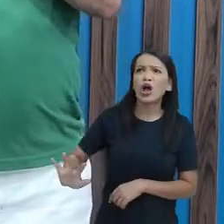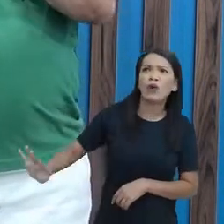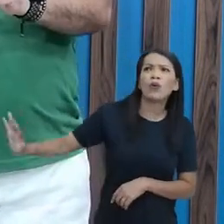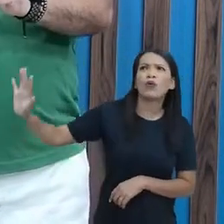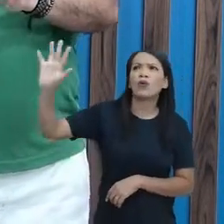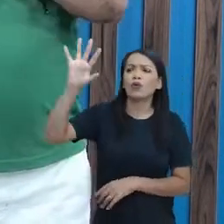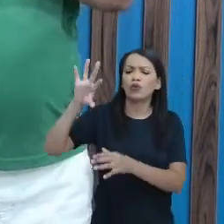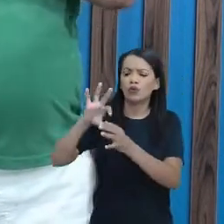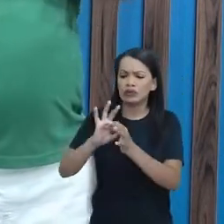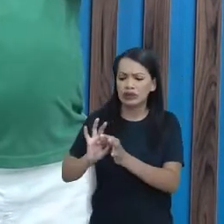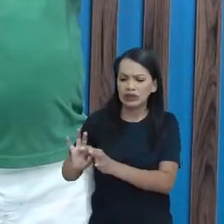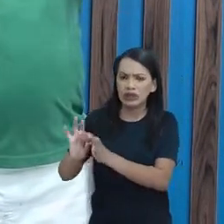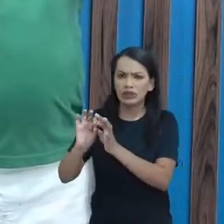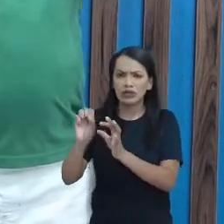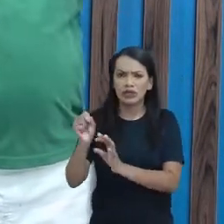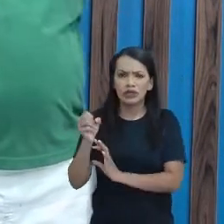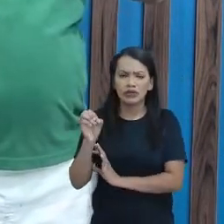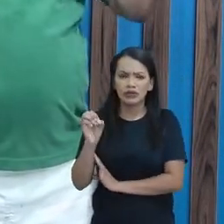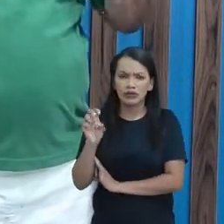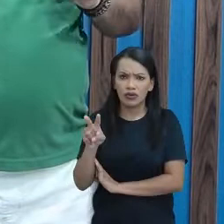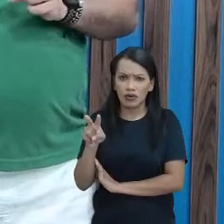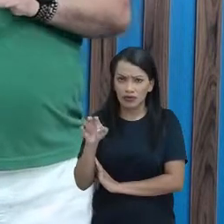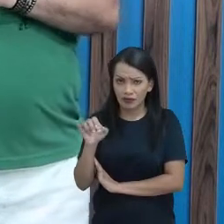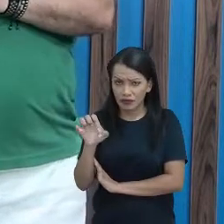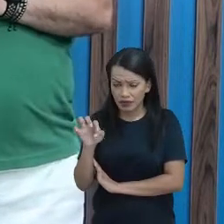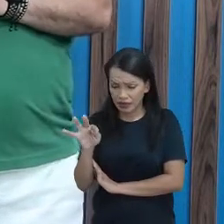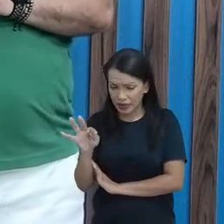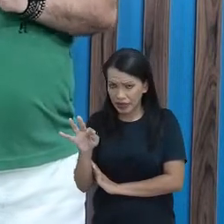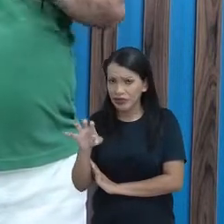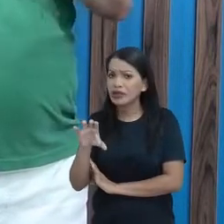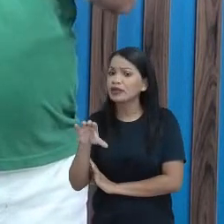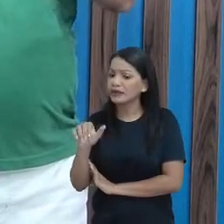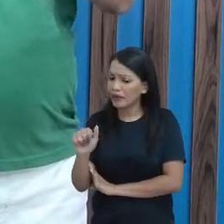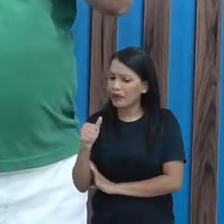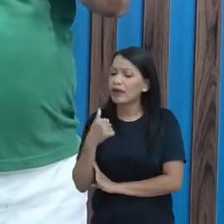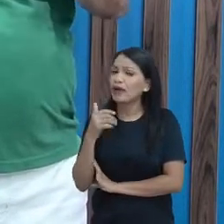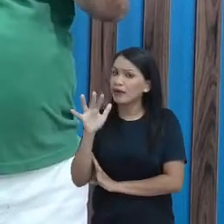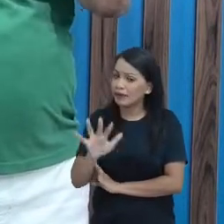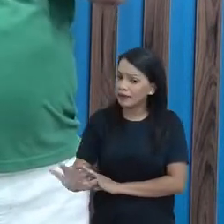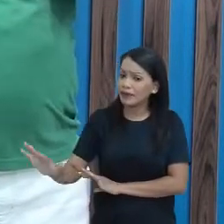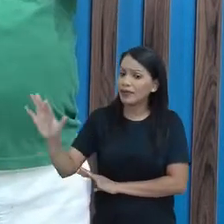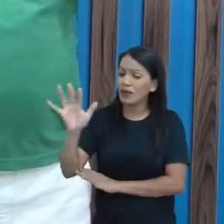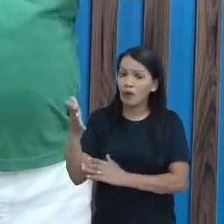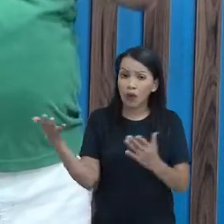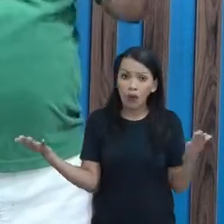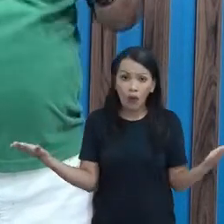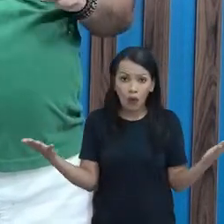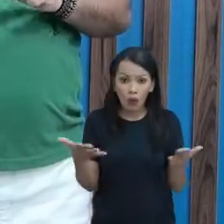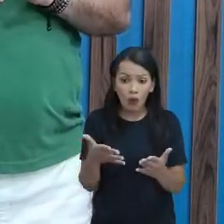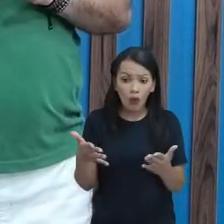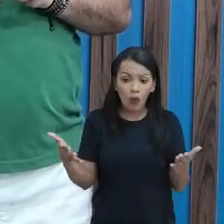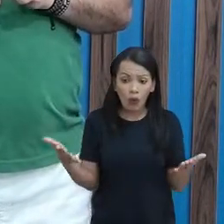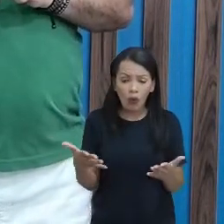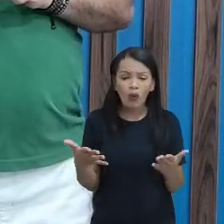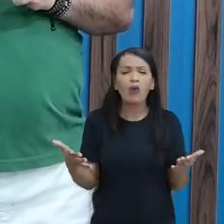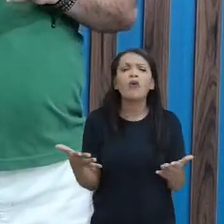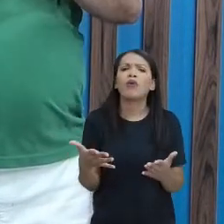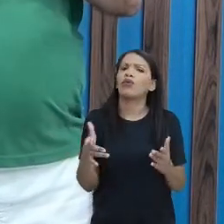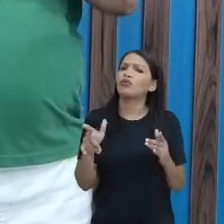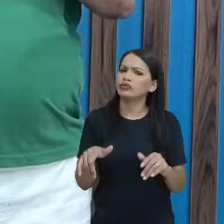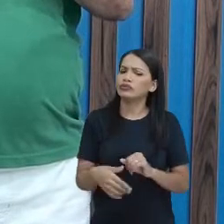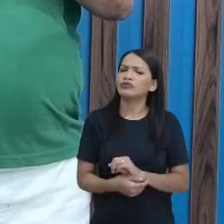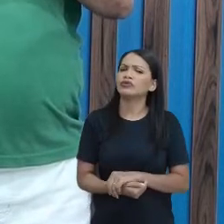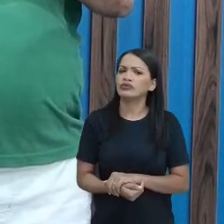Inclusive, até hoje, depois da desagregação, né, do bloco soviético, a Rússia, né, que é o maior país